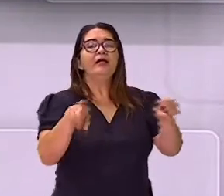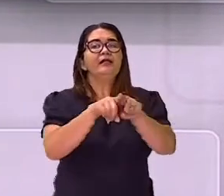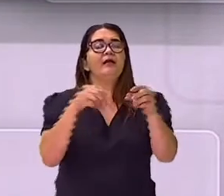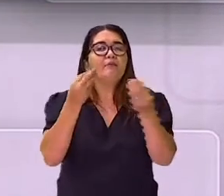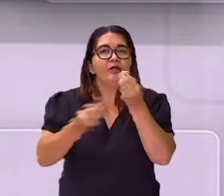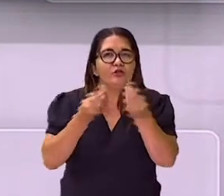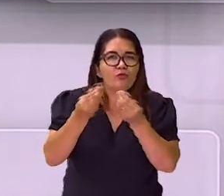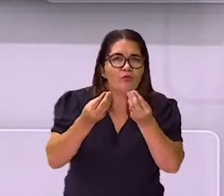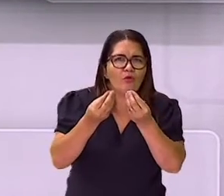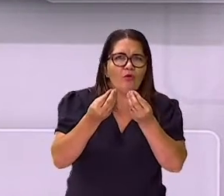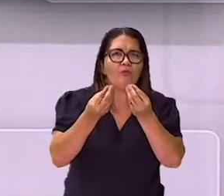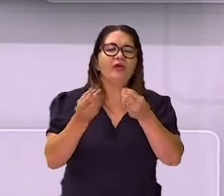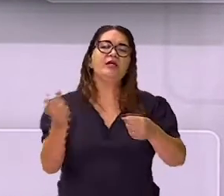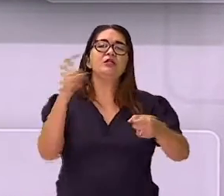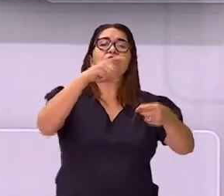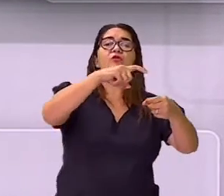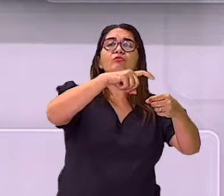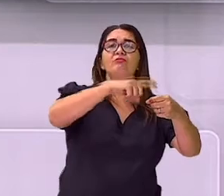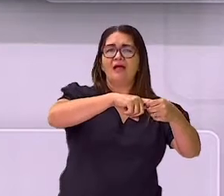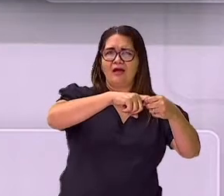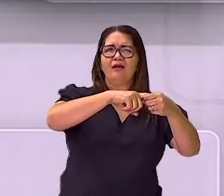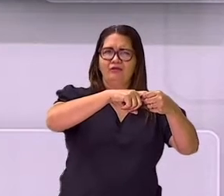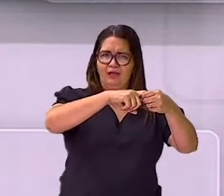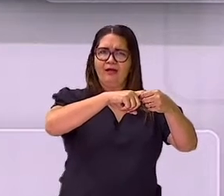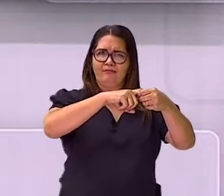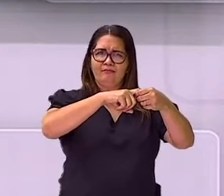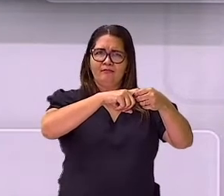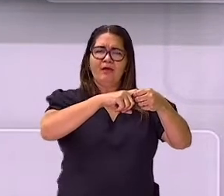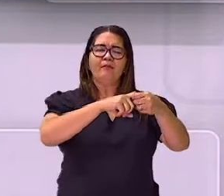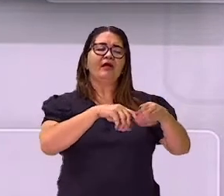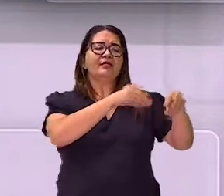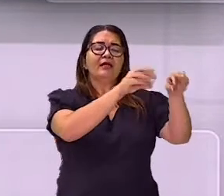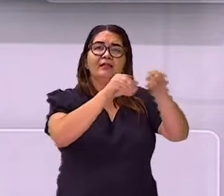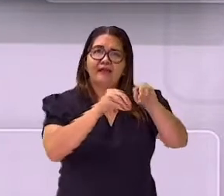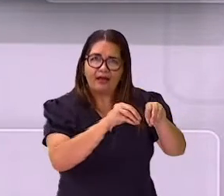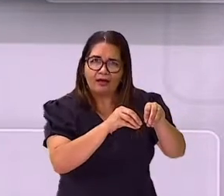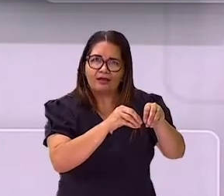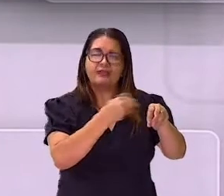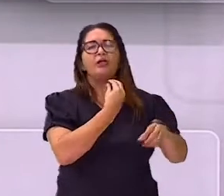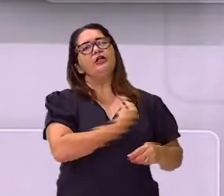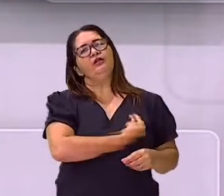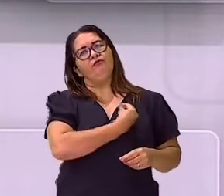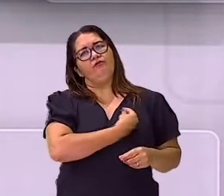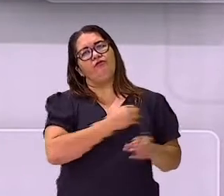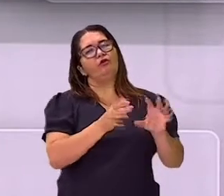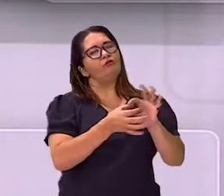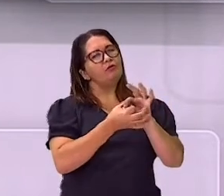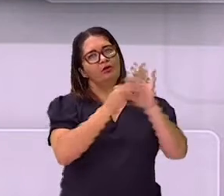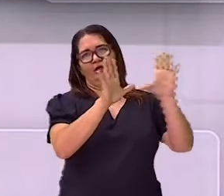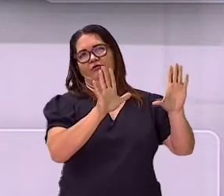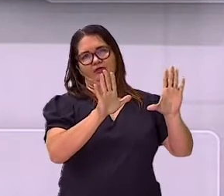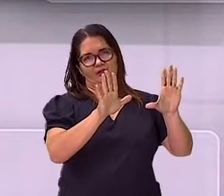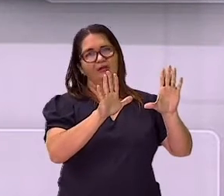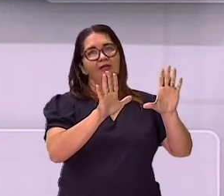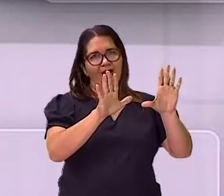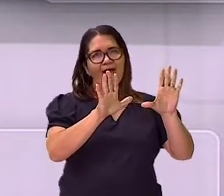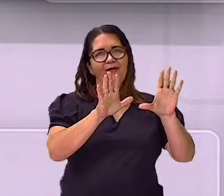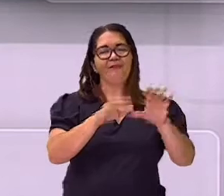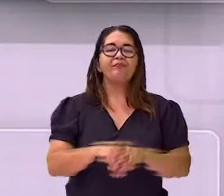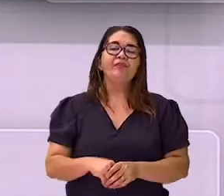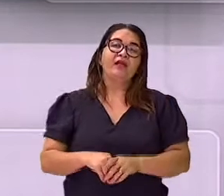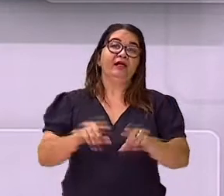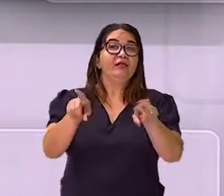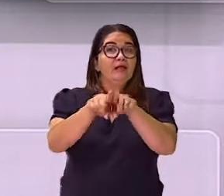foi ainda com Ciro que começou um dos aspectos mais acentuados dos governantes persas, uma espécie de